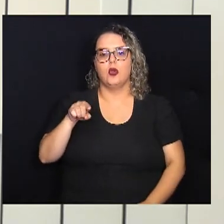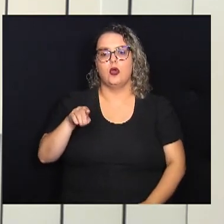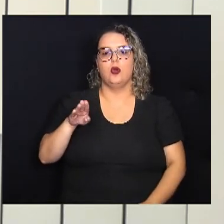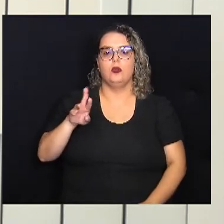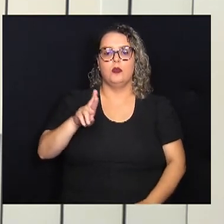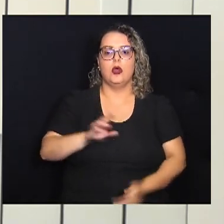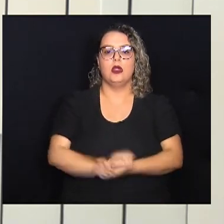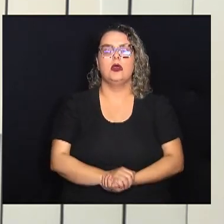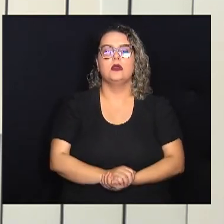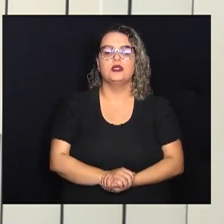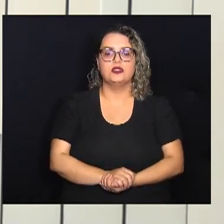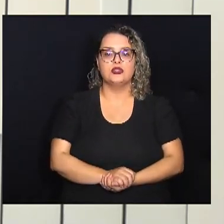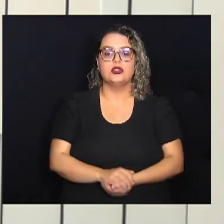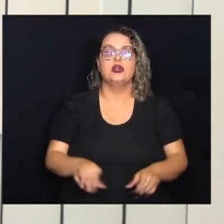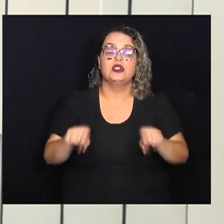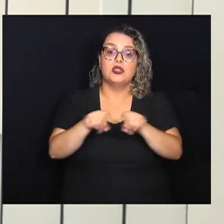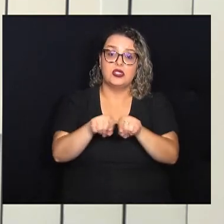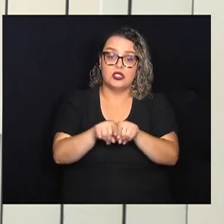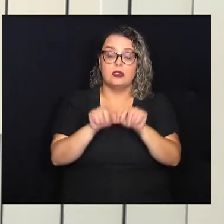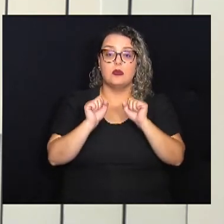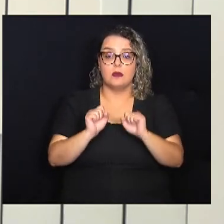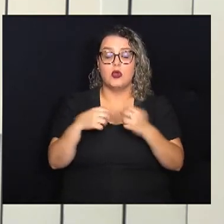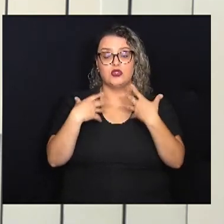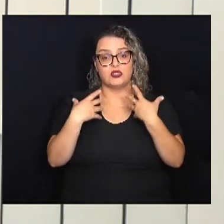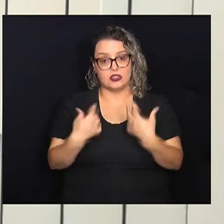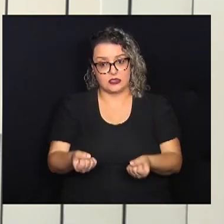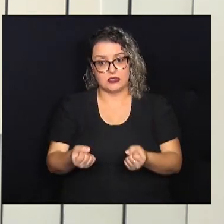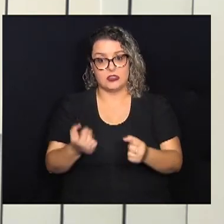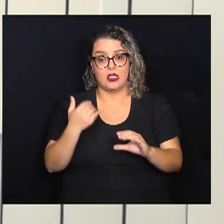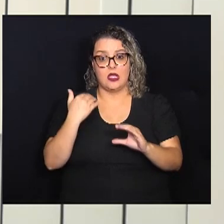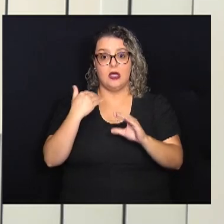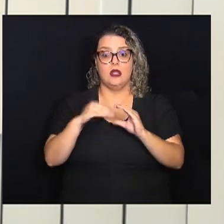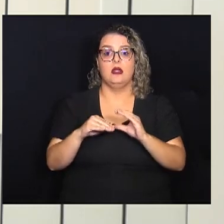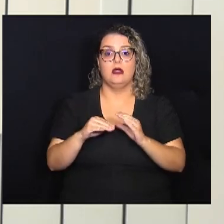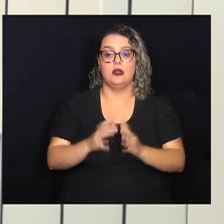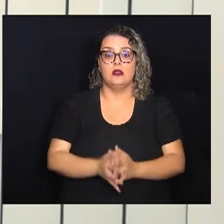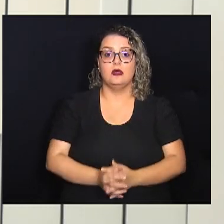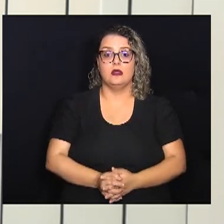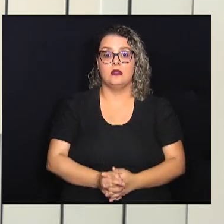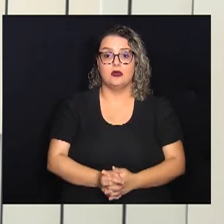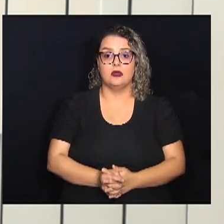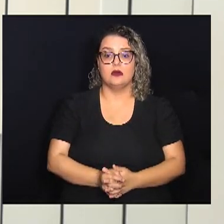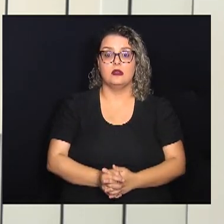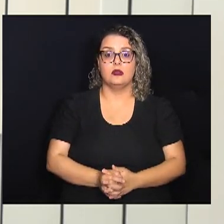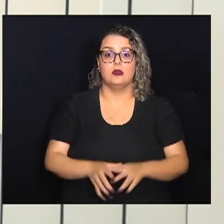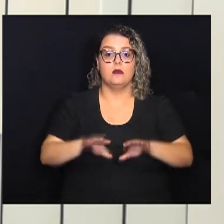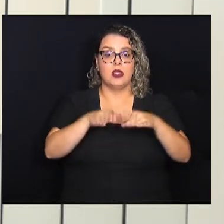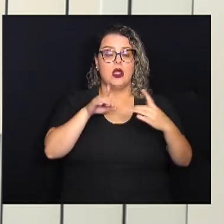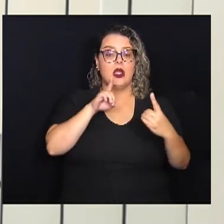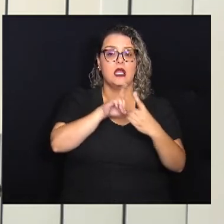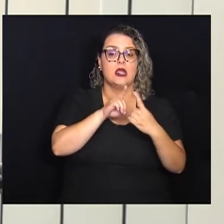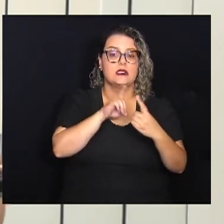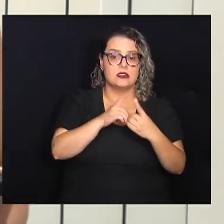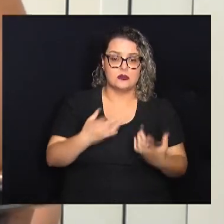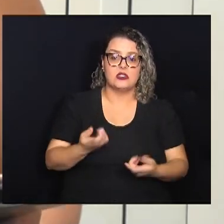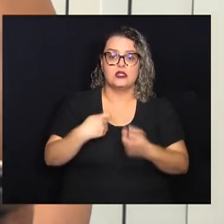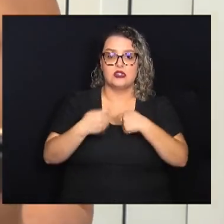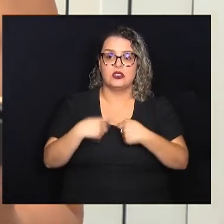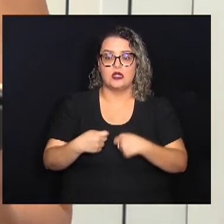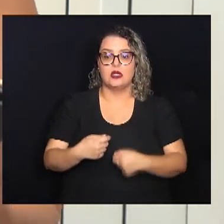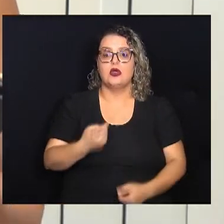atendimento@campinashopping.com.br, e a gente também pode receber aí esse e-mail lá pela recepção da administração. O